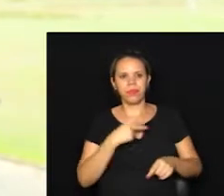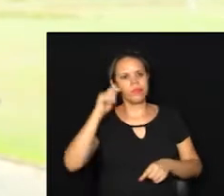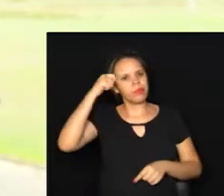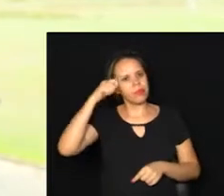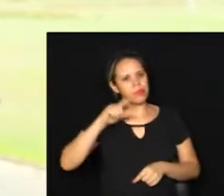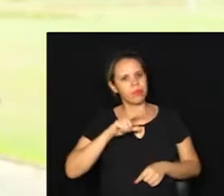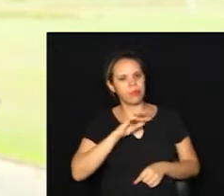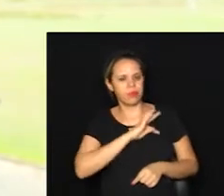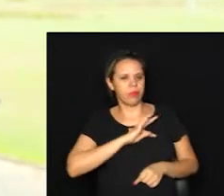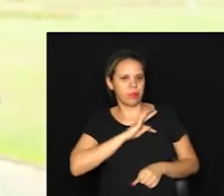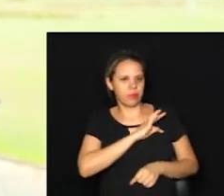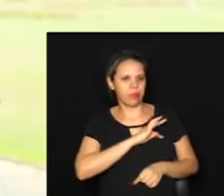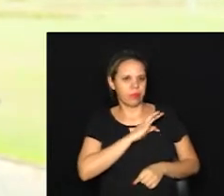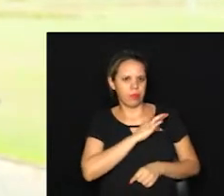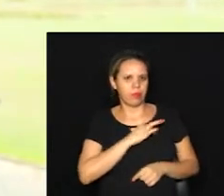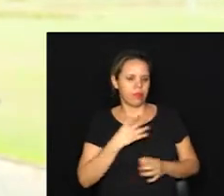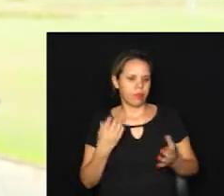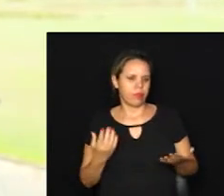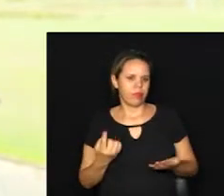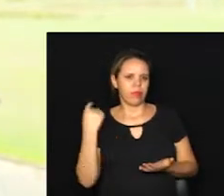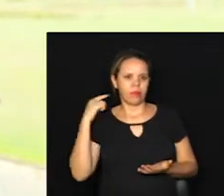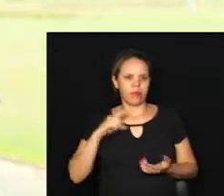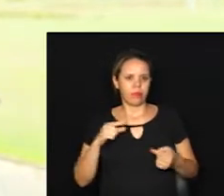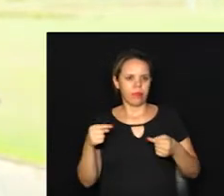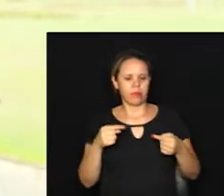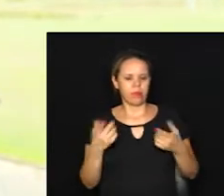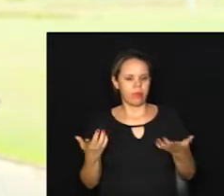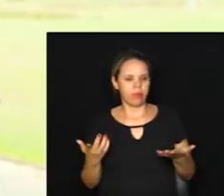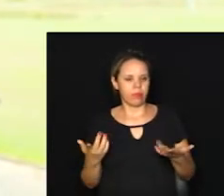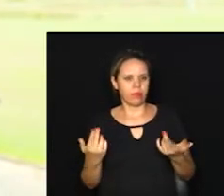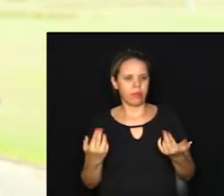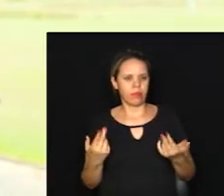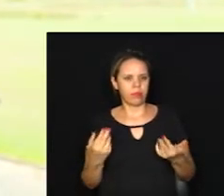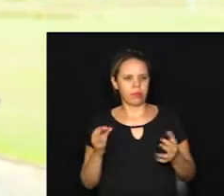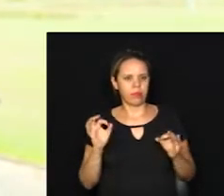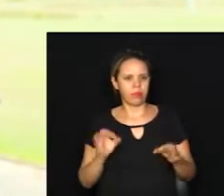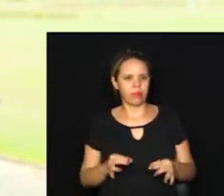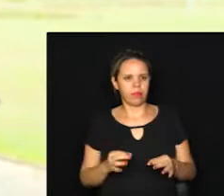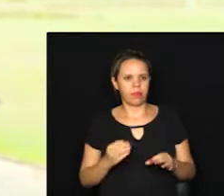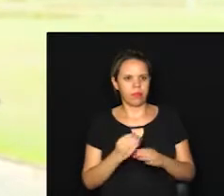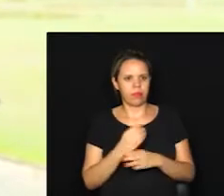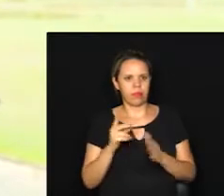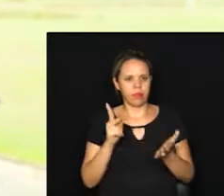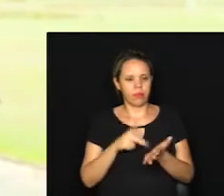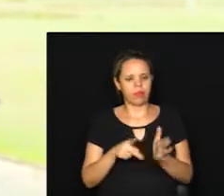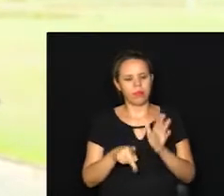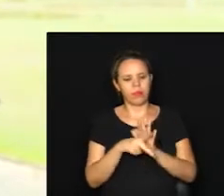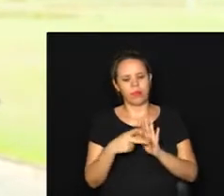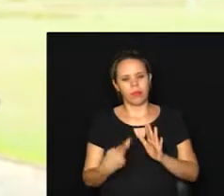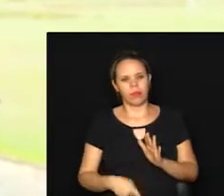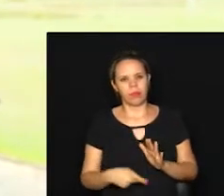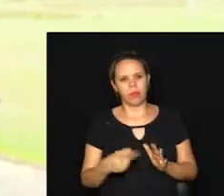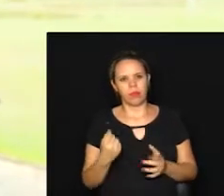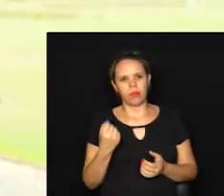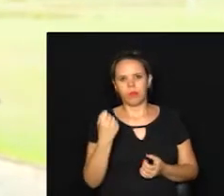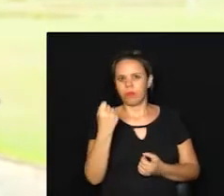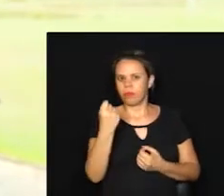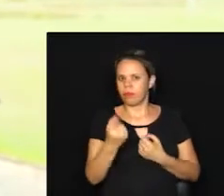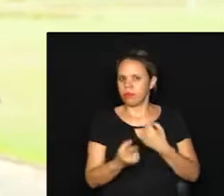interino. Já teve alguma vez em derby? Você lembra disso, Stefan? Isso já aconteceu, André, mas é um fato